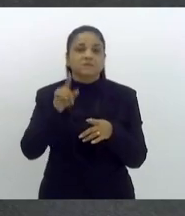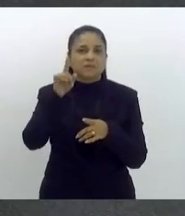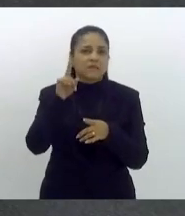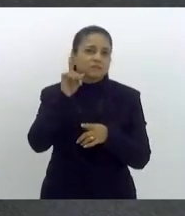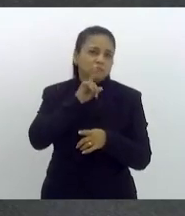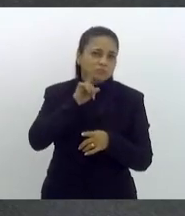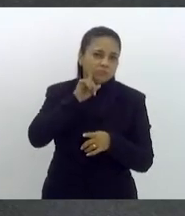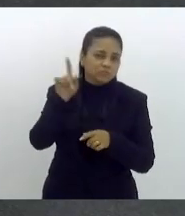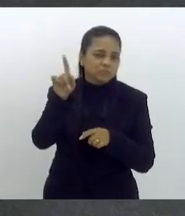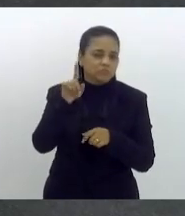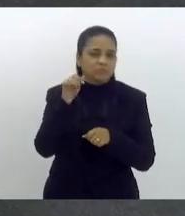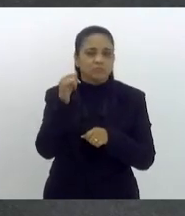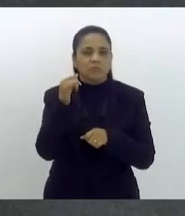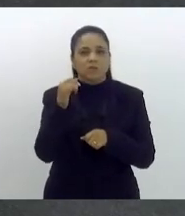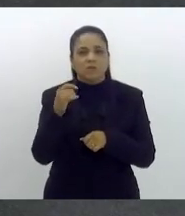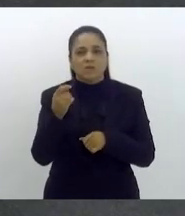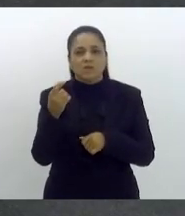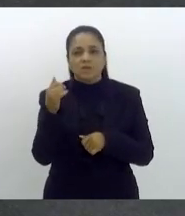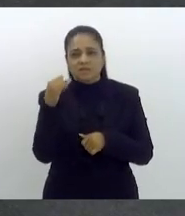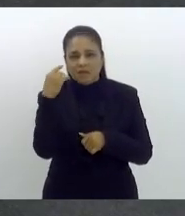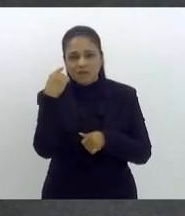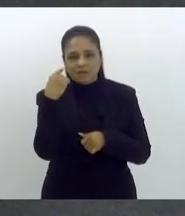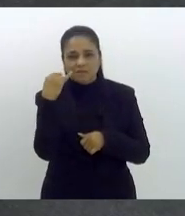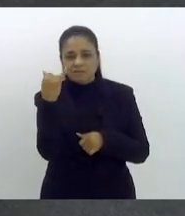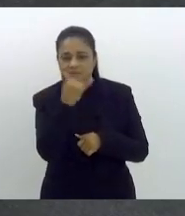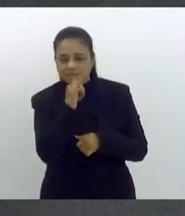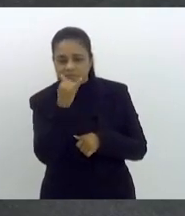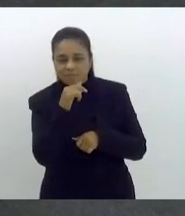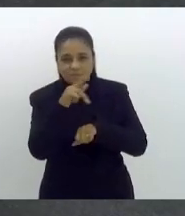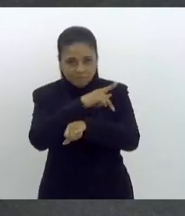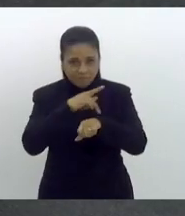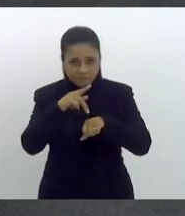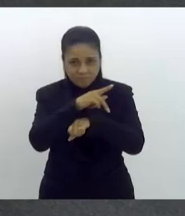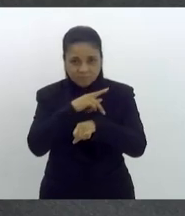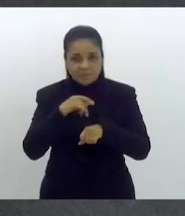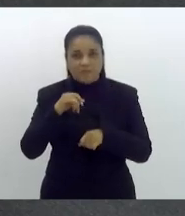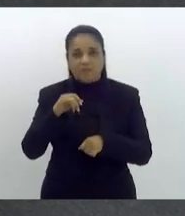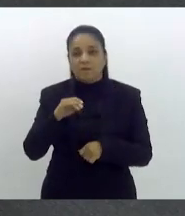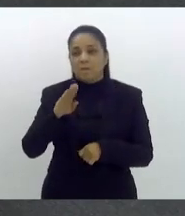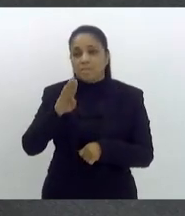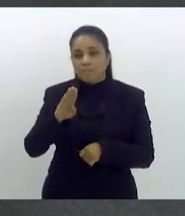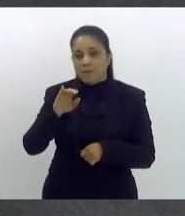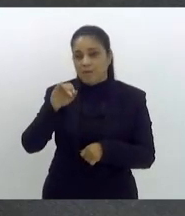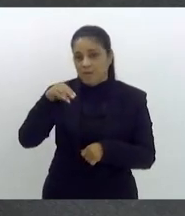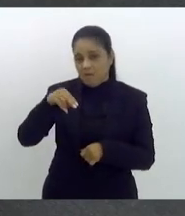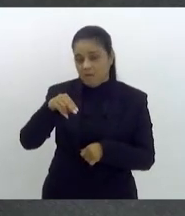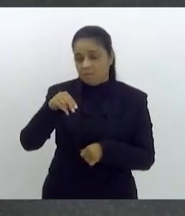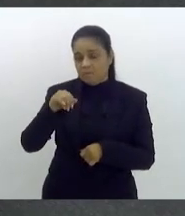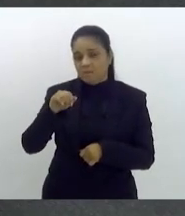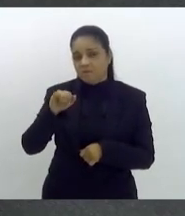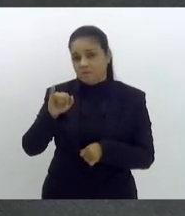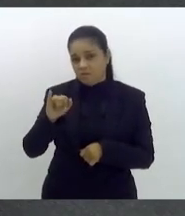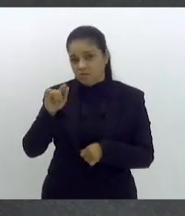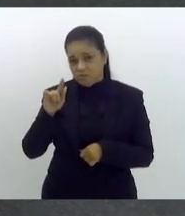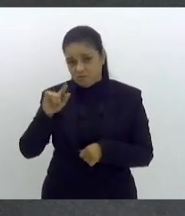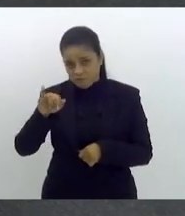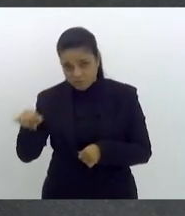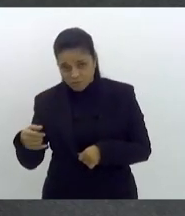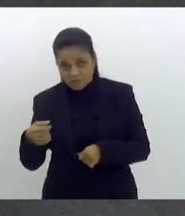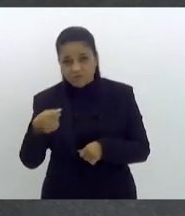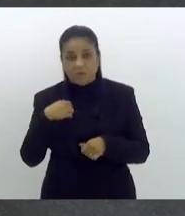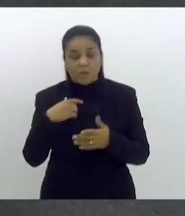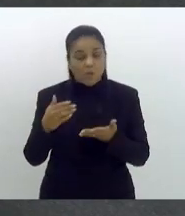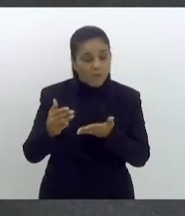Estados Unidos na Itália no periódica britânico de bmj foi estimado também trago números que eu gosto de trabalhar